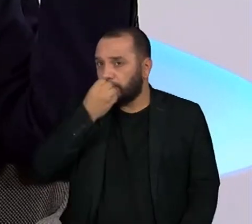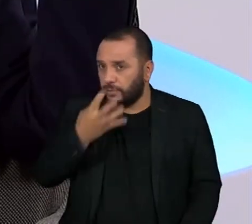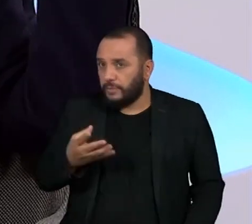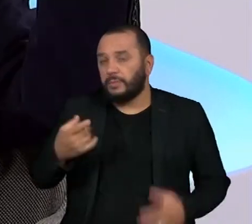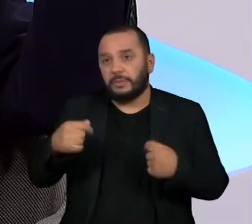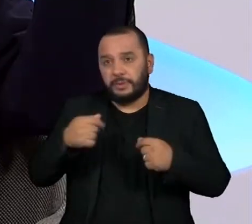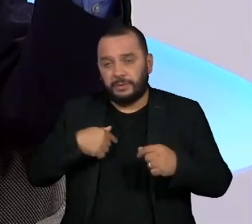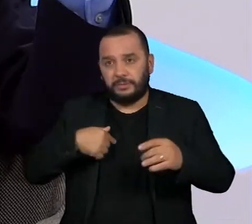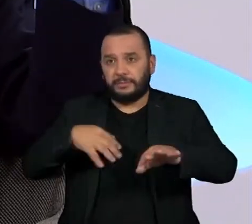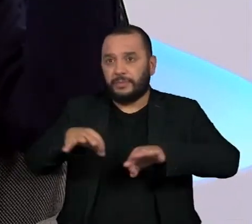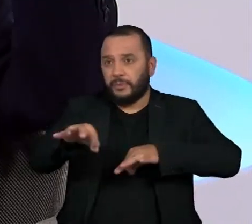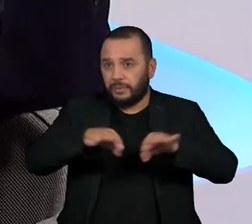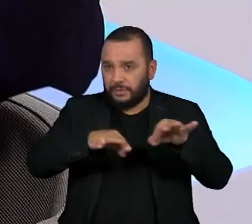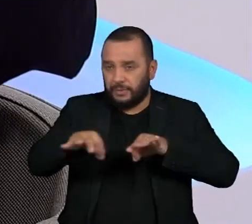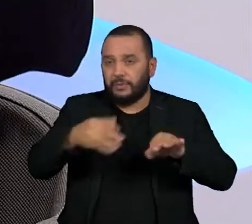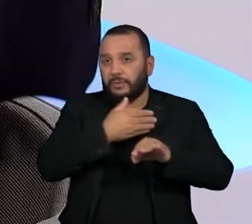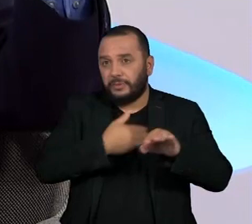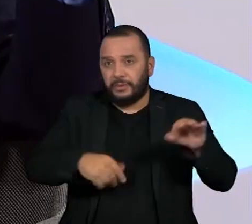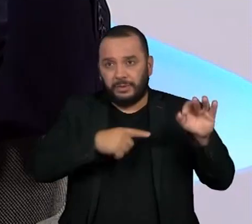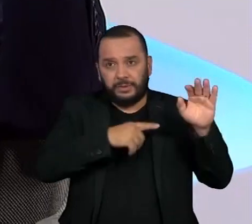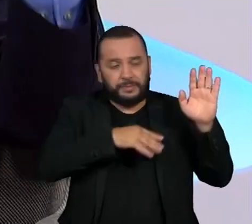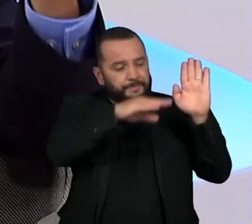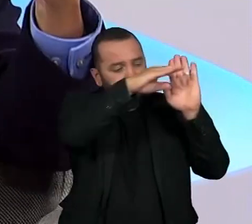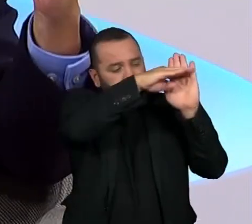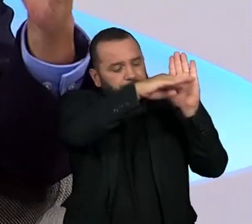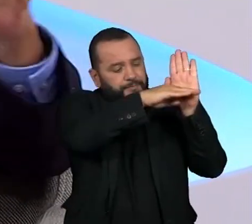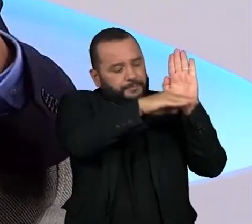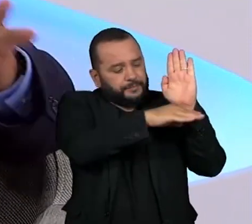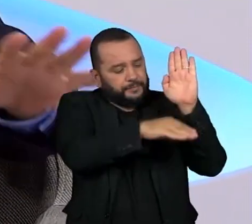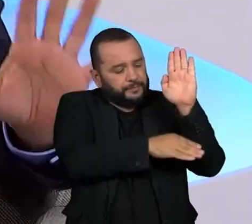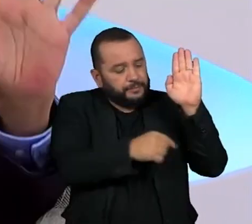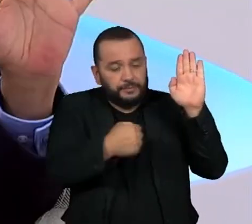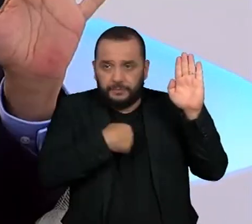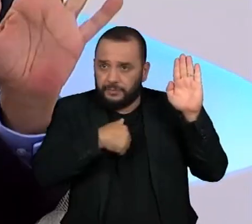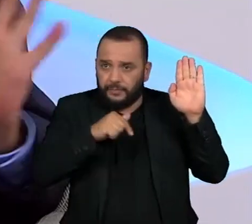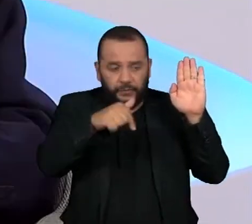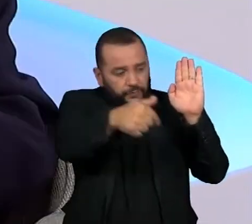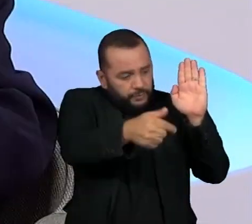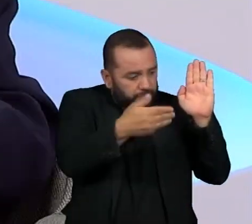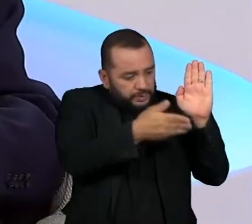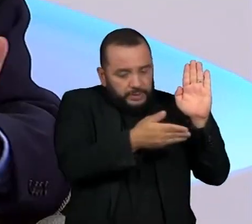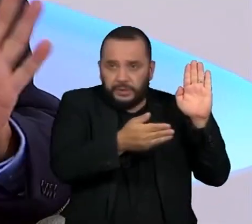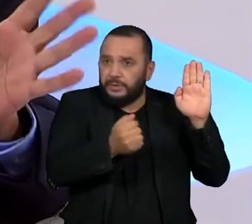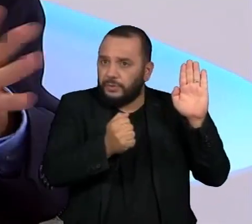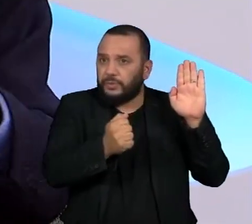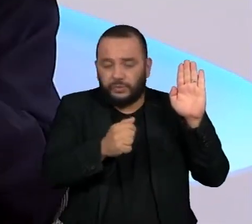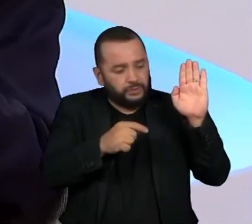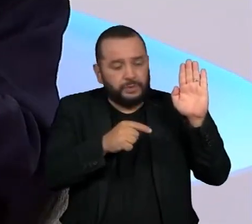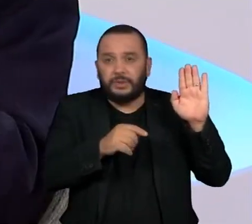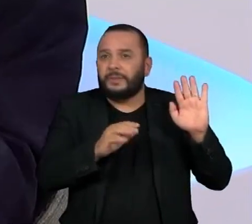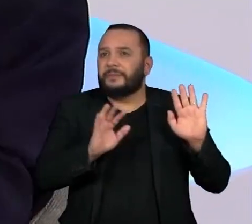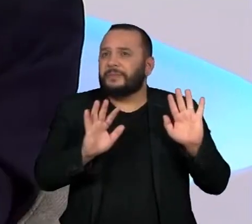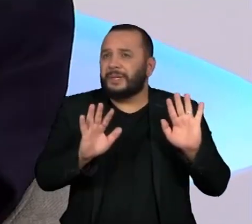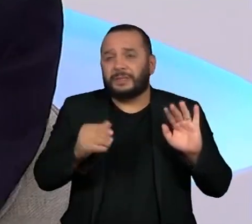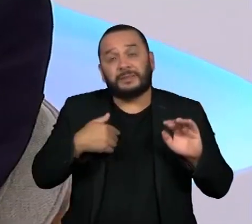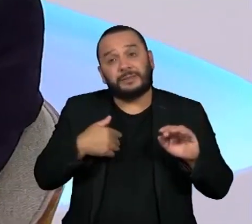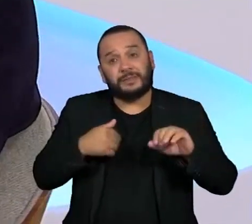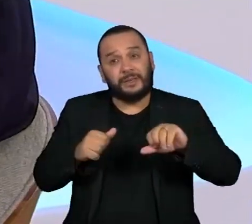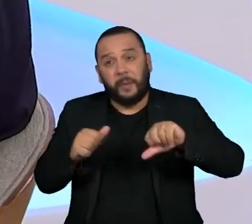de governo estou enxergando isso e vou fazer esse esforço nessa direção não vai correr atrás a mudança é mais rápida do